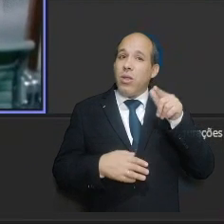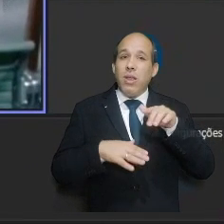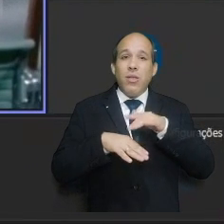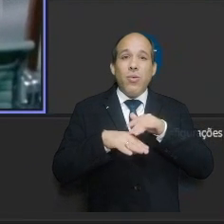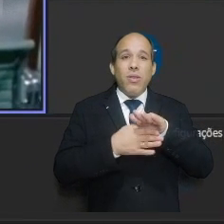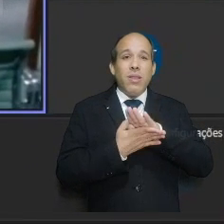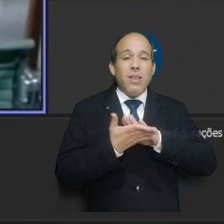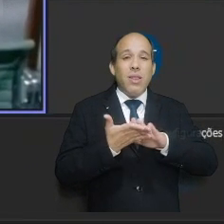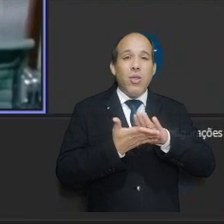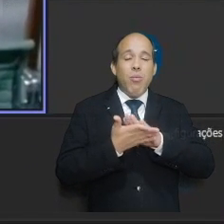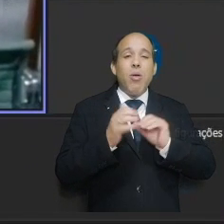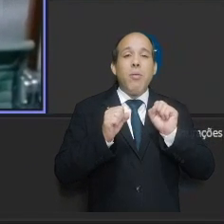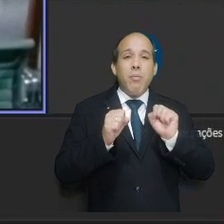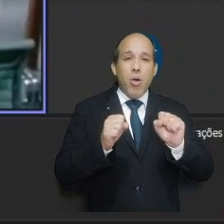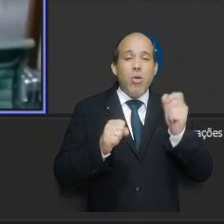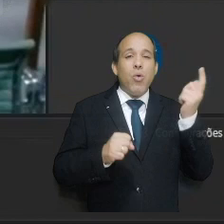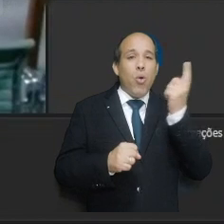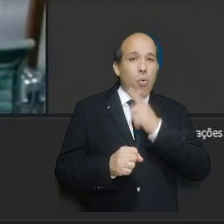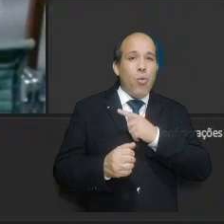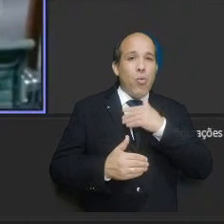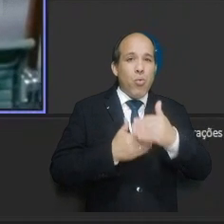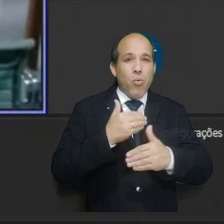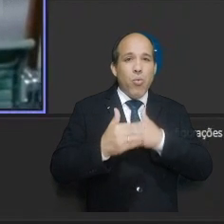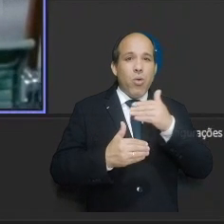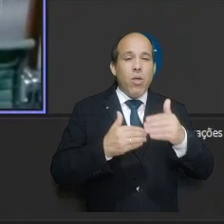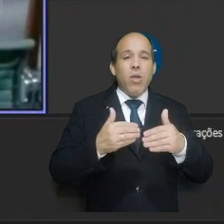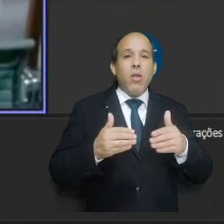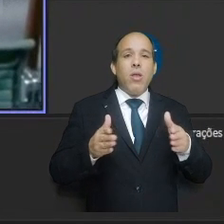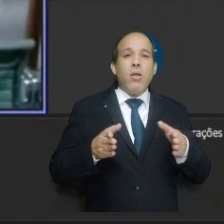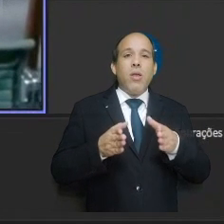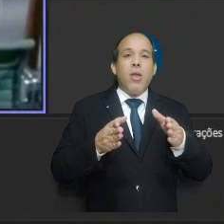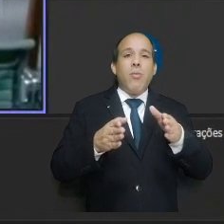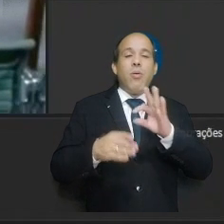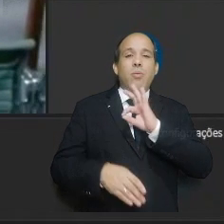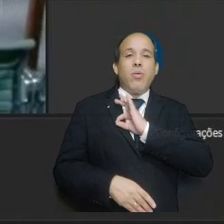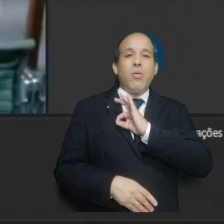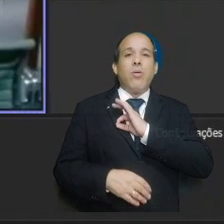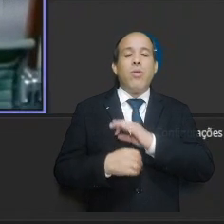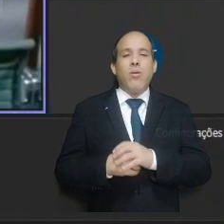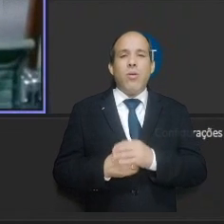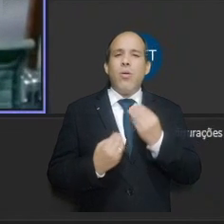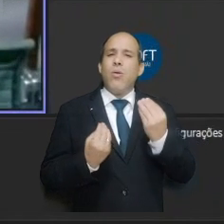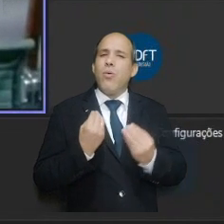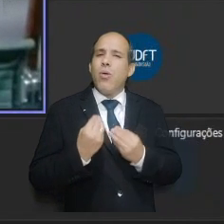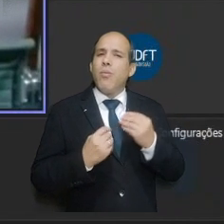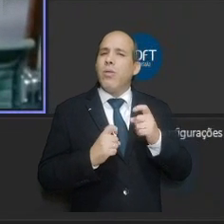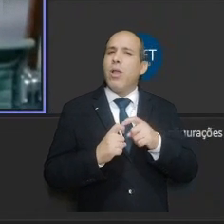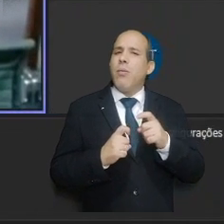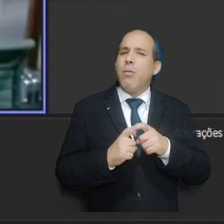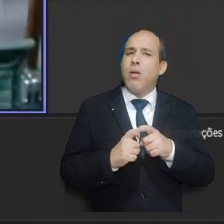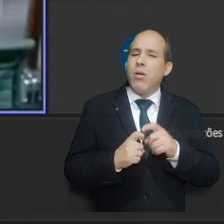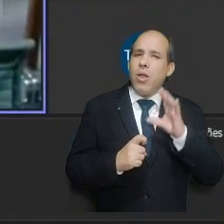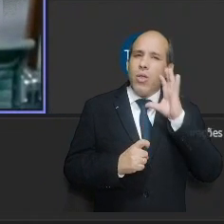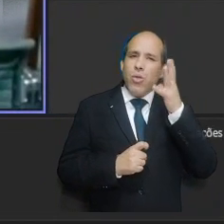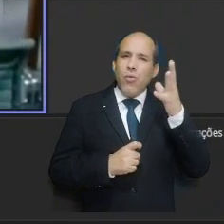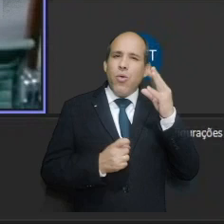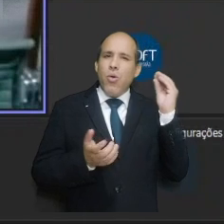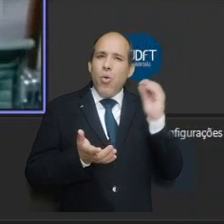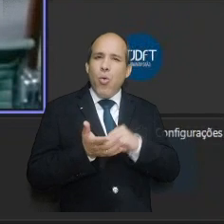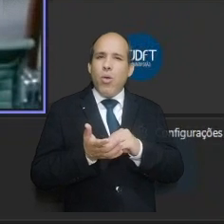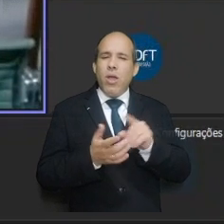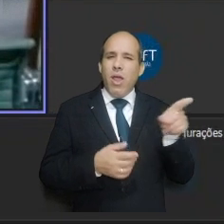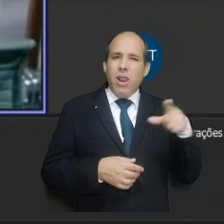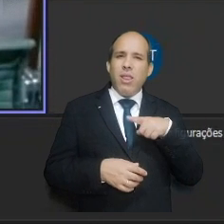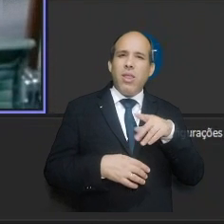tal doença e está apta para prosseguir na carreira policial. Como que os médicos da banca chegou a